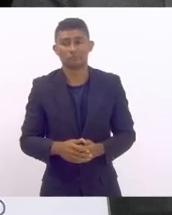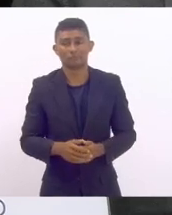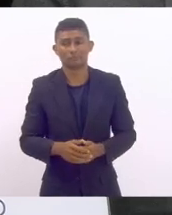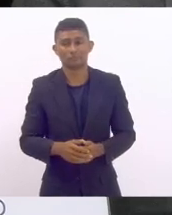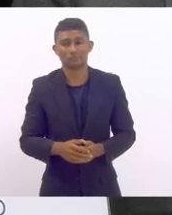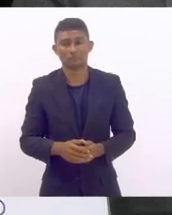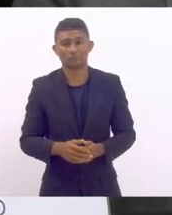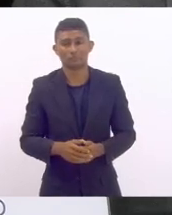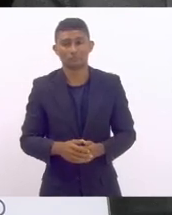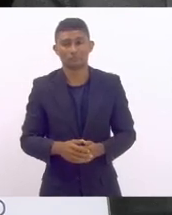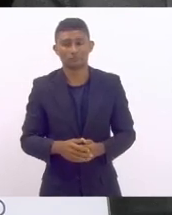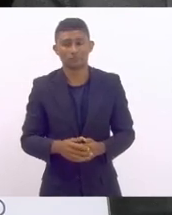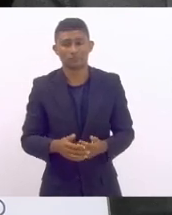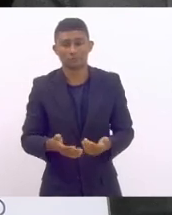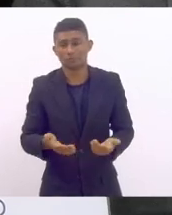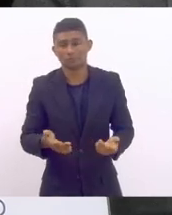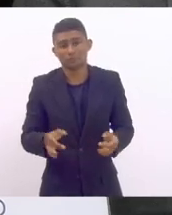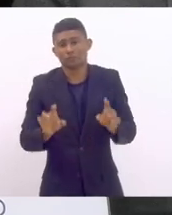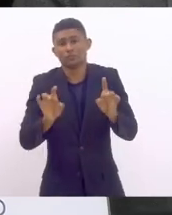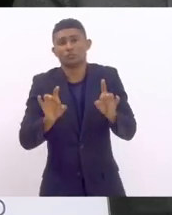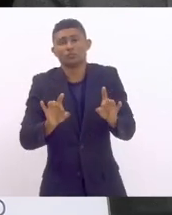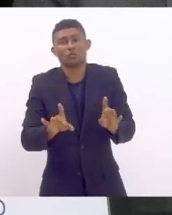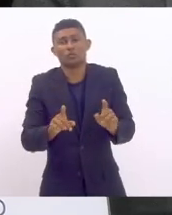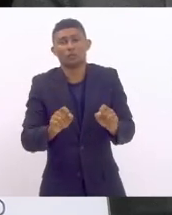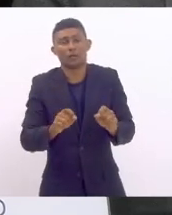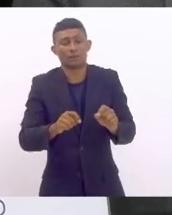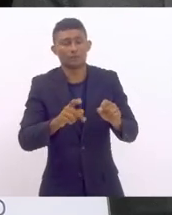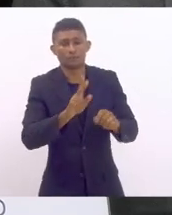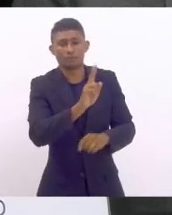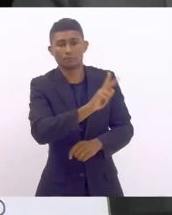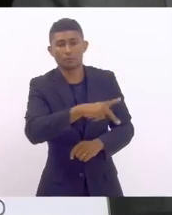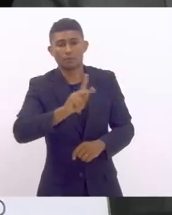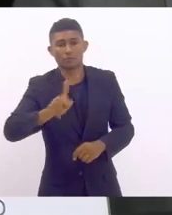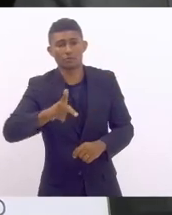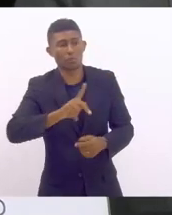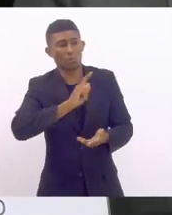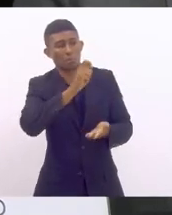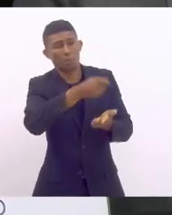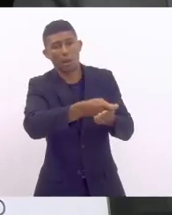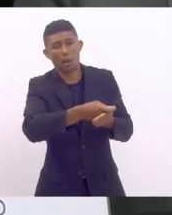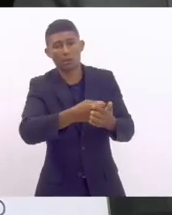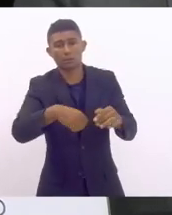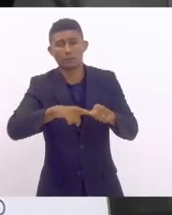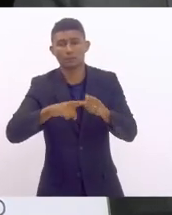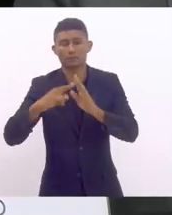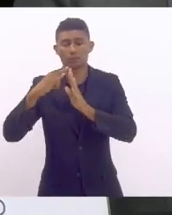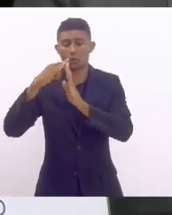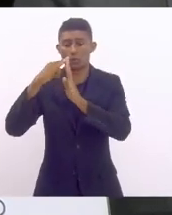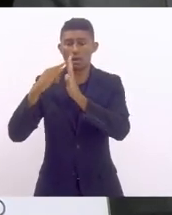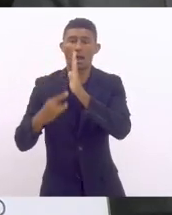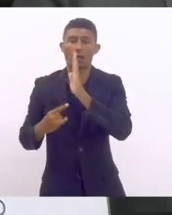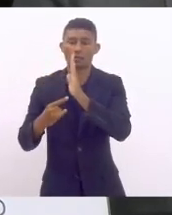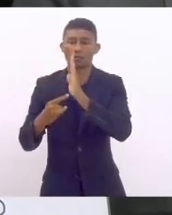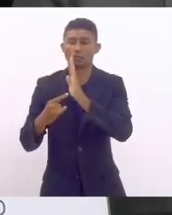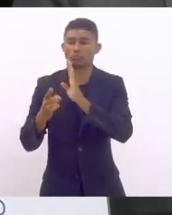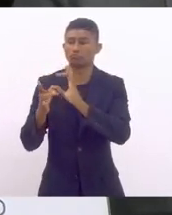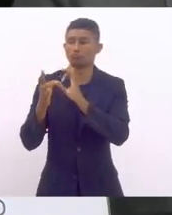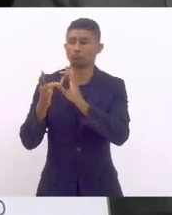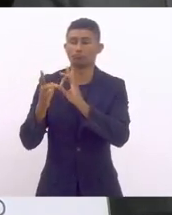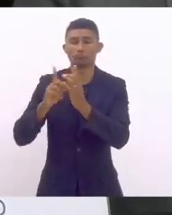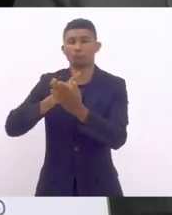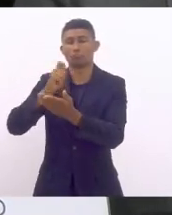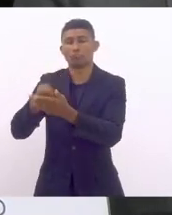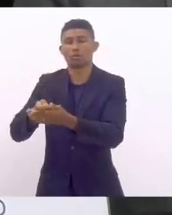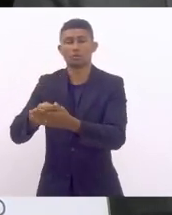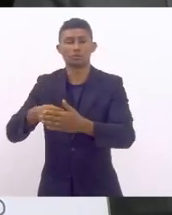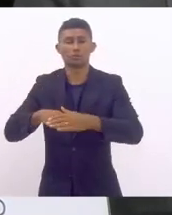em comprimível O que é pagar professor e pagar Esses contratos se é que vamos pagar